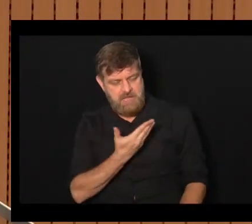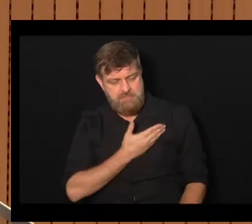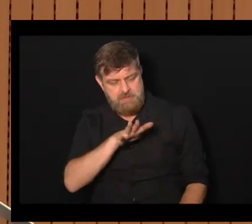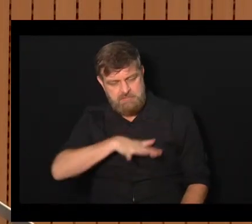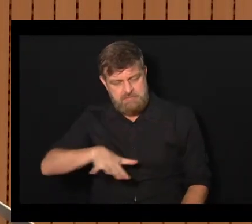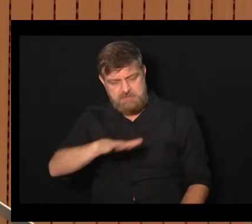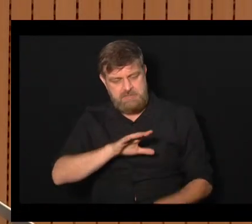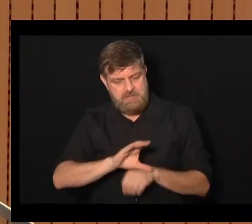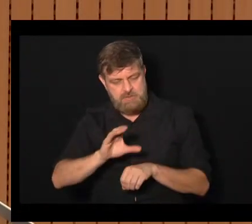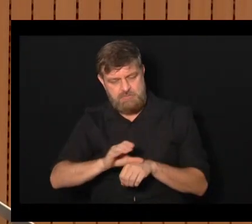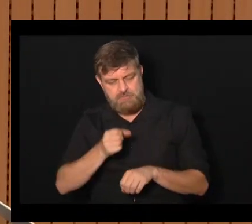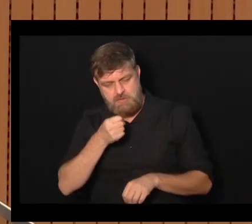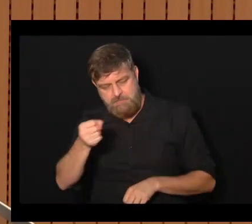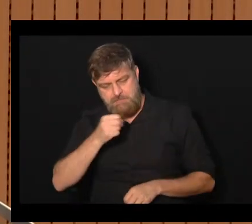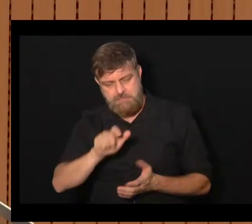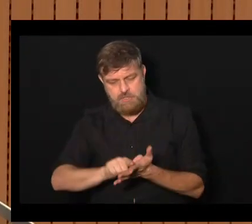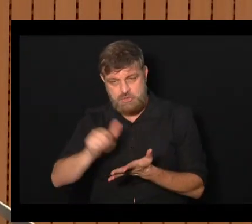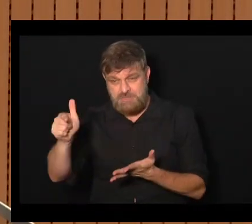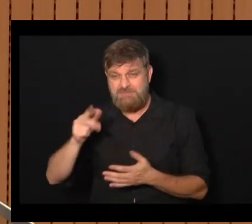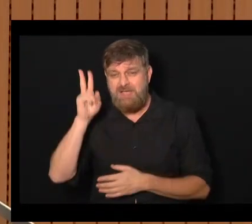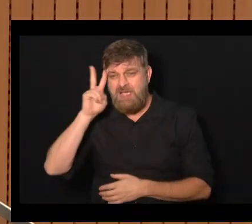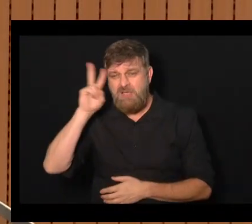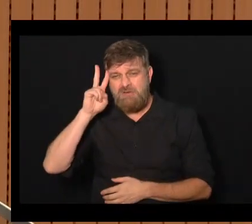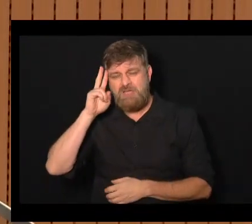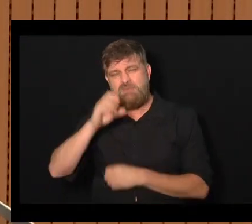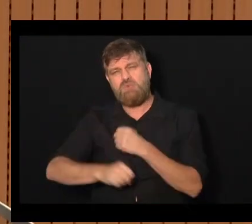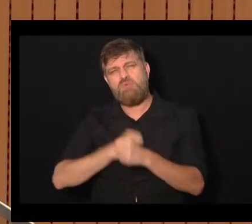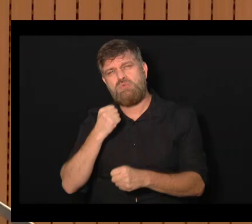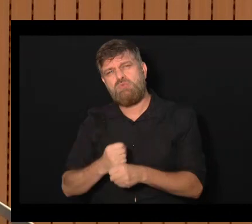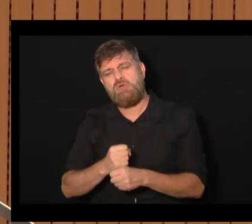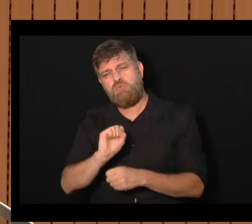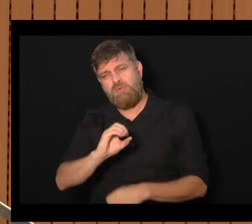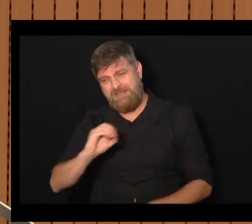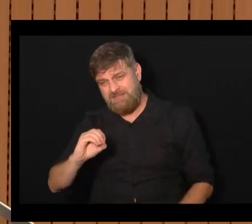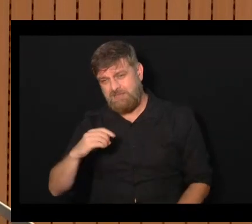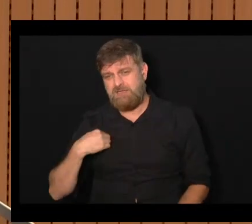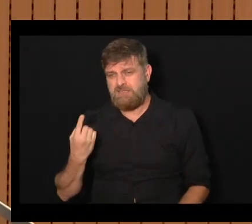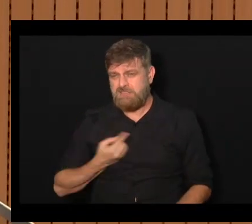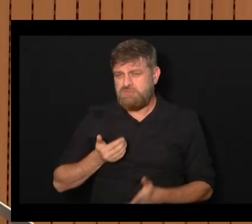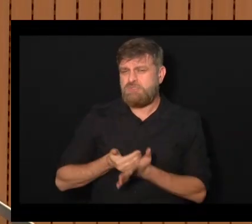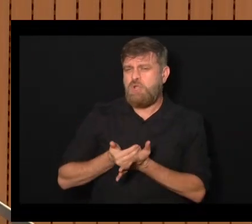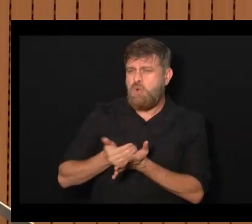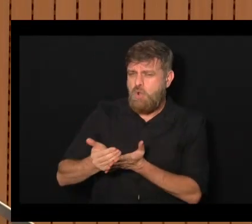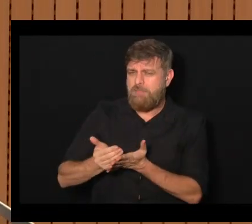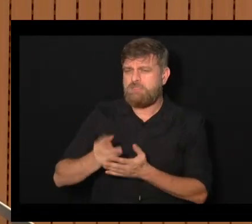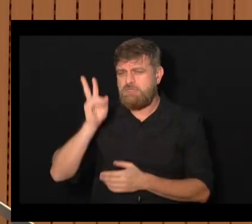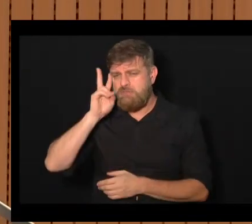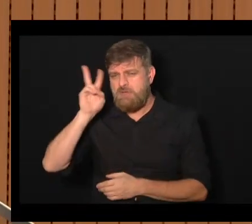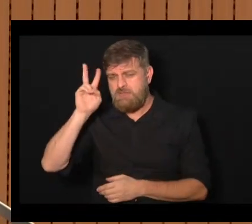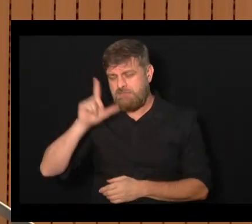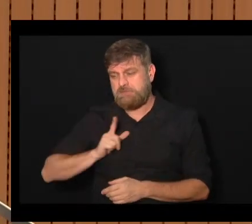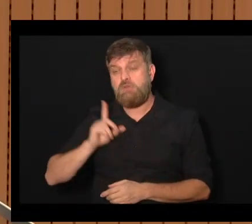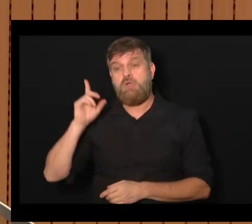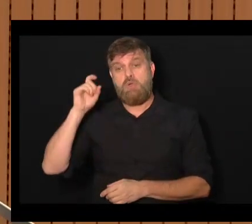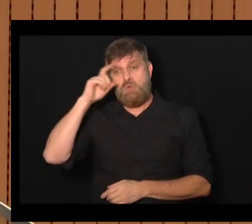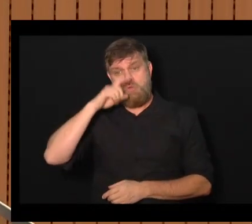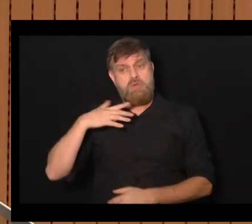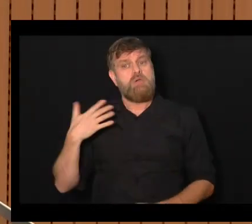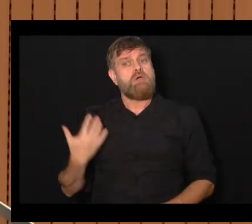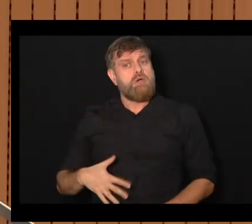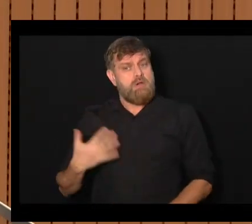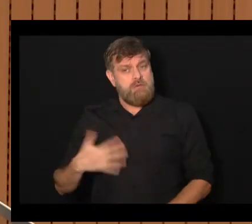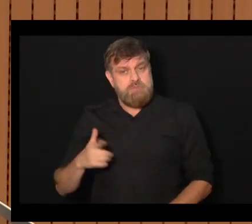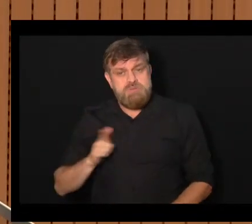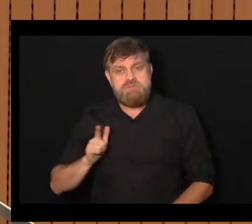tantas companheiras. Me recordo que lá pelos anos de 80... nós começamos, e eu me recordo, com muita dificuldade,